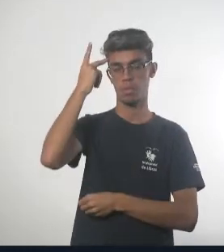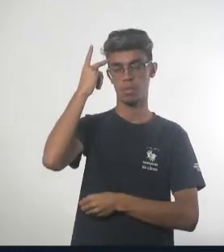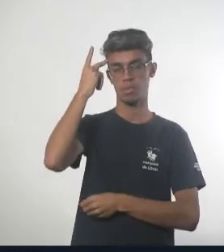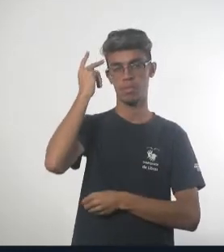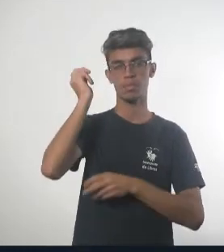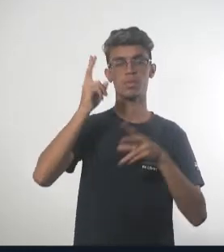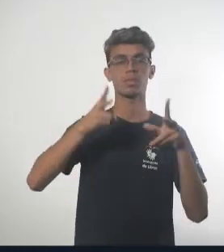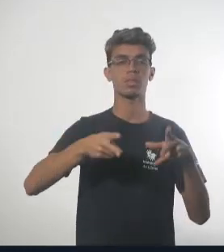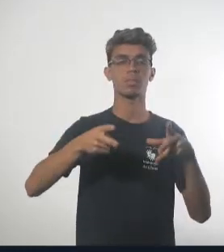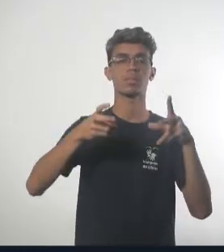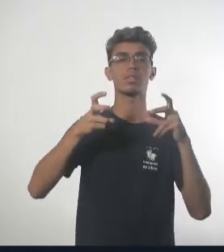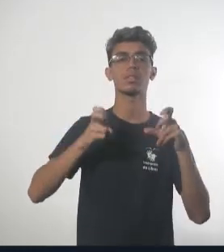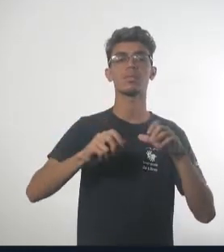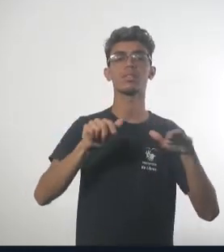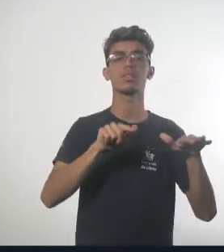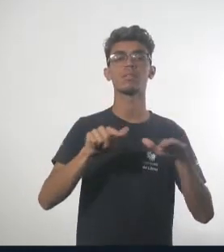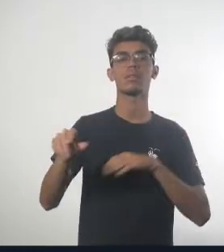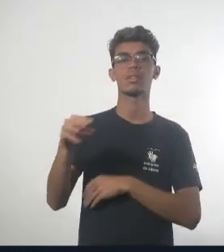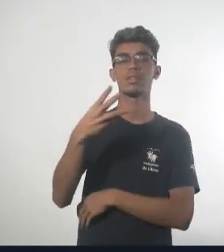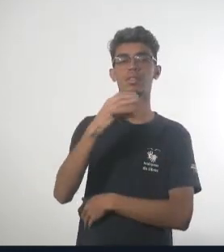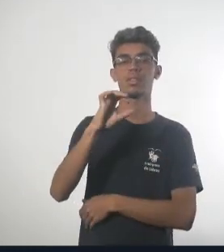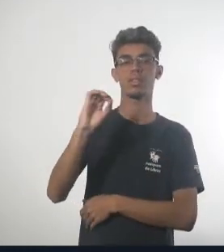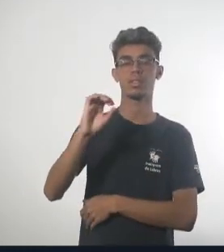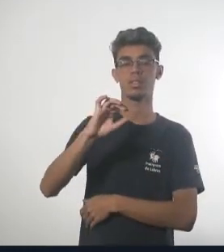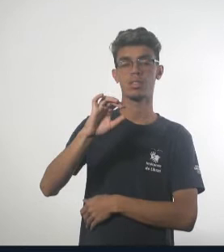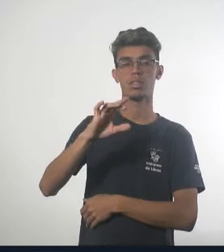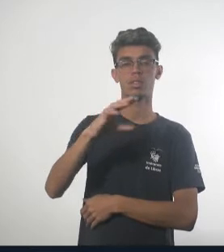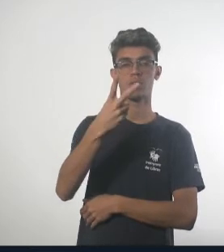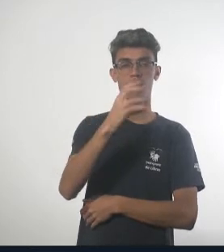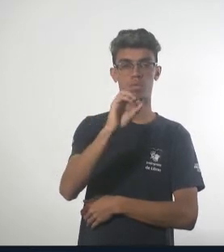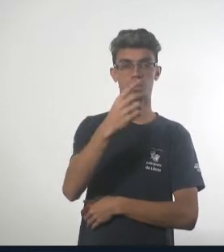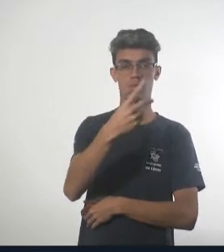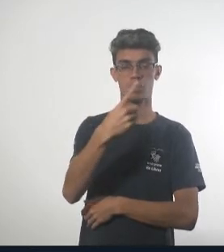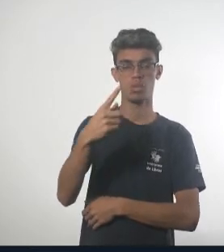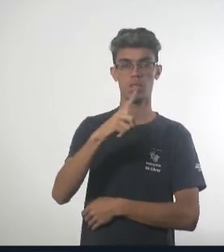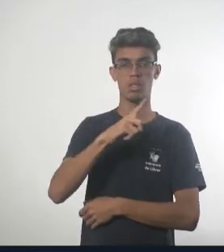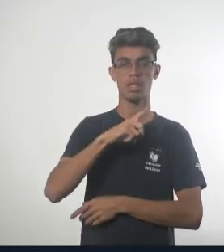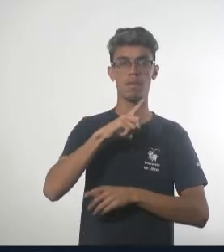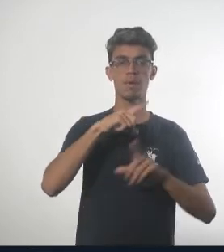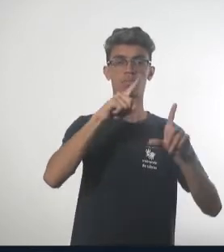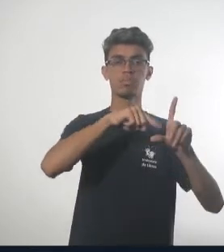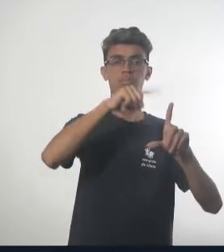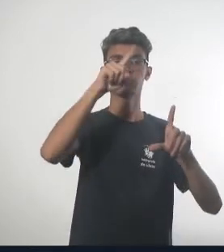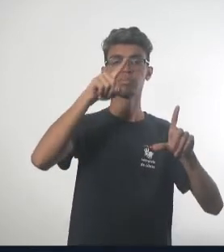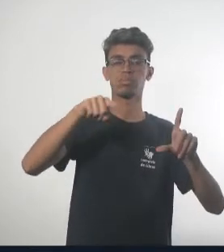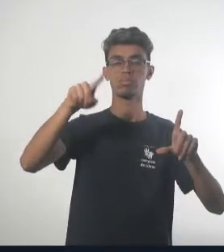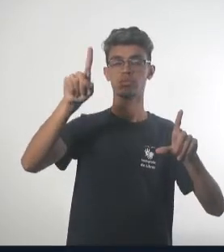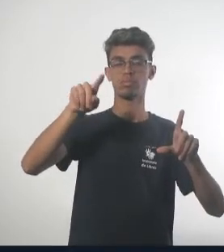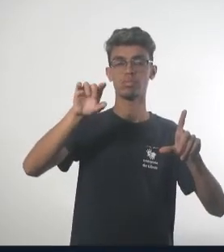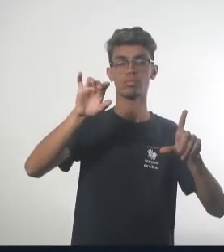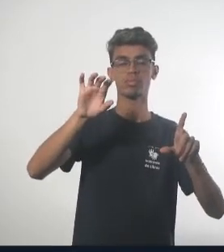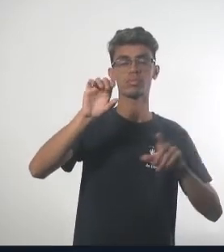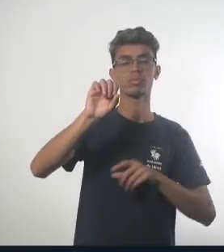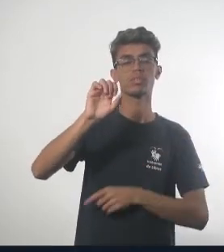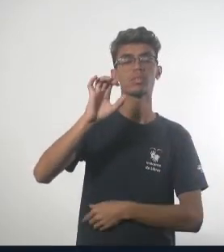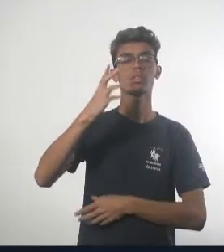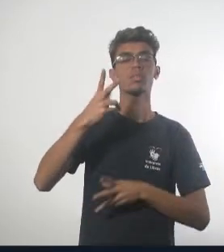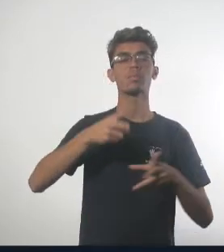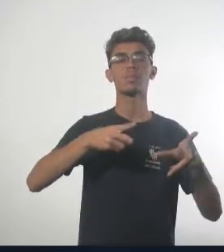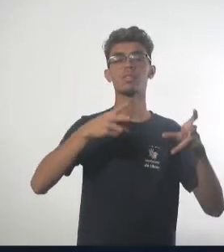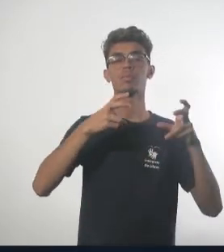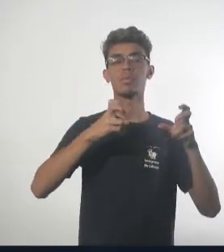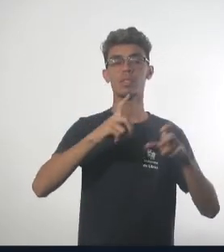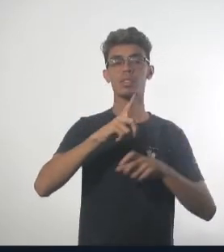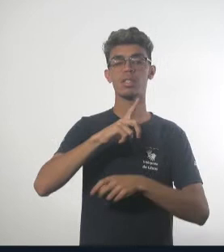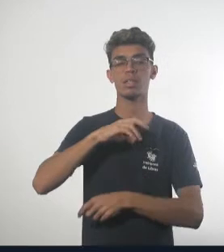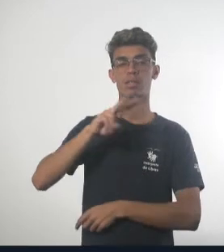então, a partir também da semana 30 de 2021, que há um aumento progressivo dos sequenciamentos que identificaram a variante Delta. Tudo